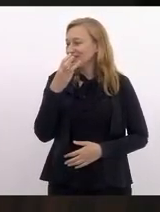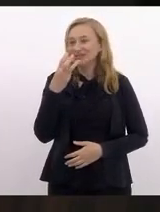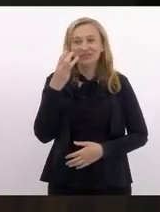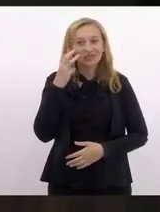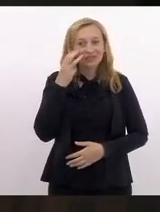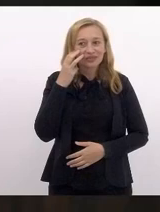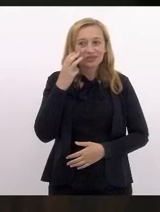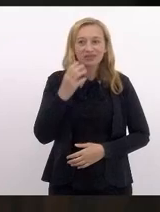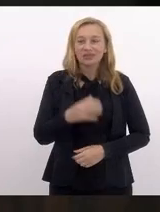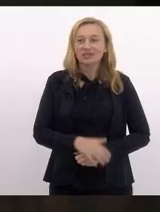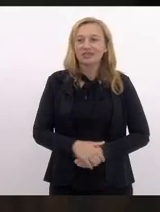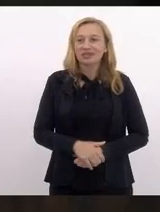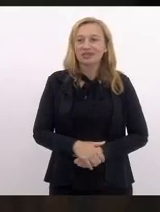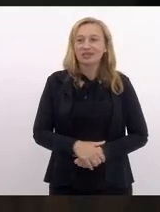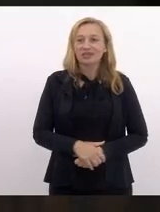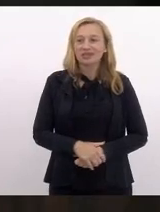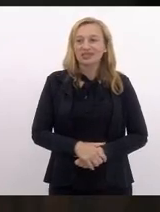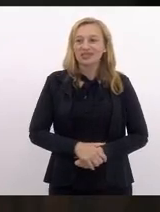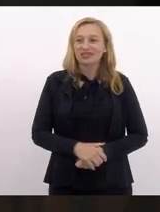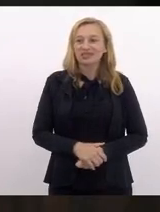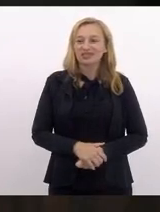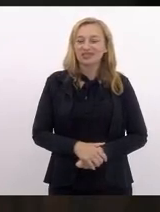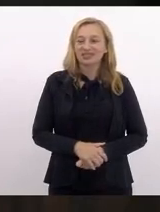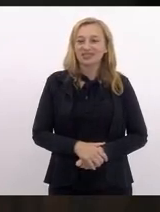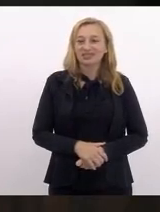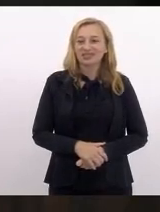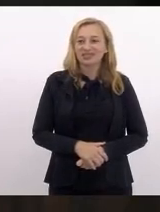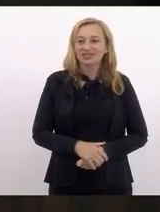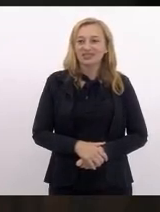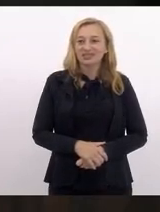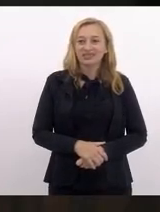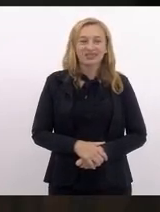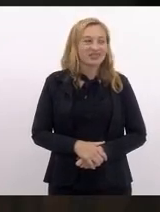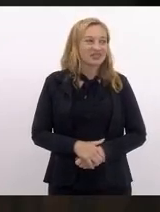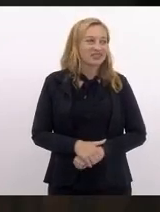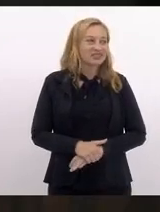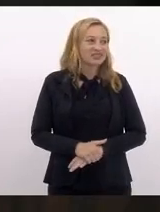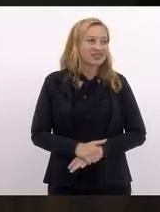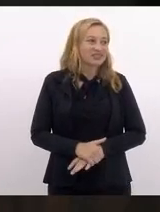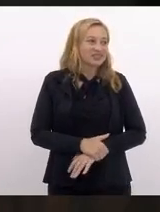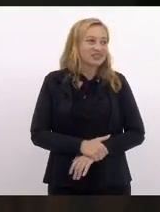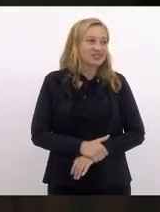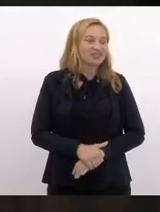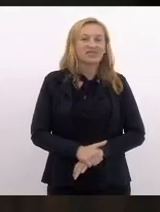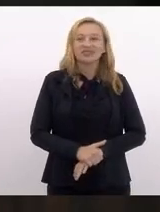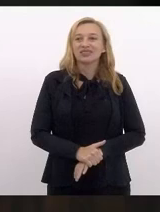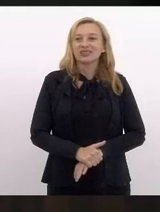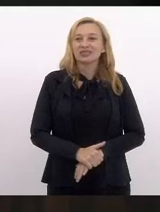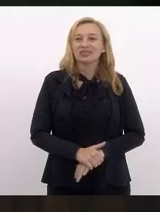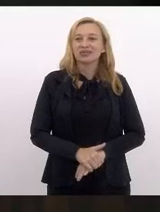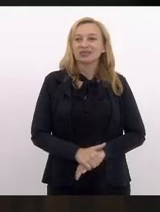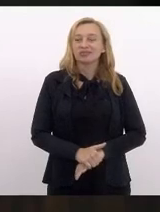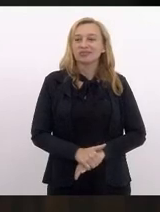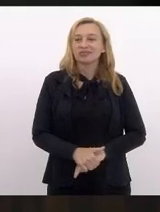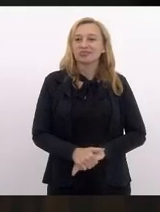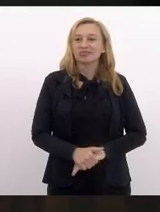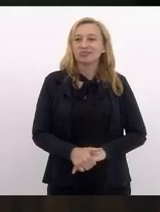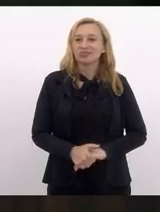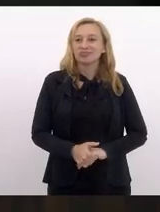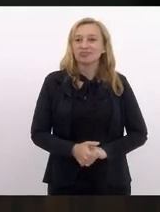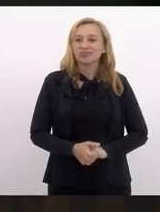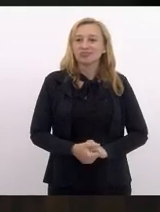aprovado vai autora convosco atrás deve tá da marca e deputado waldeck Deputado Flávio